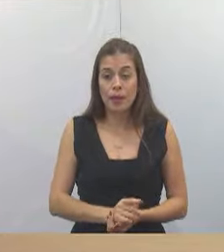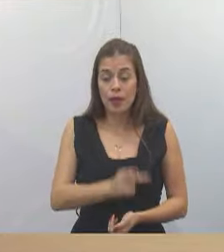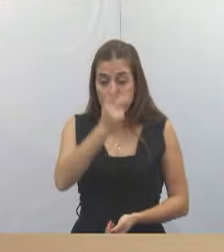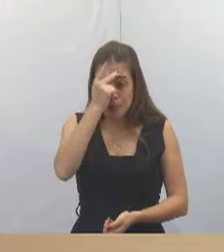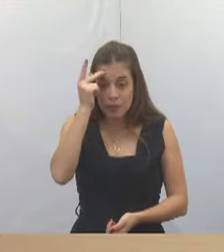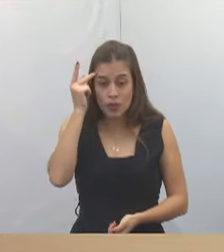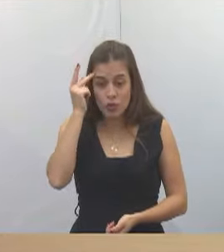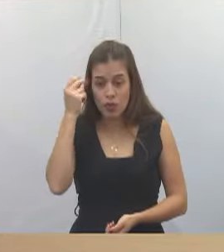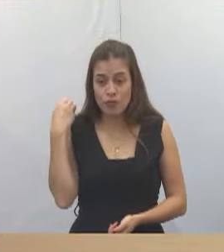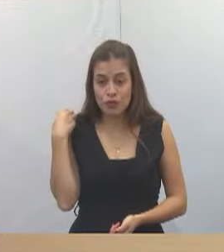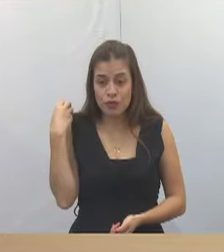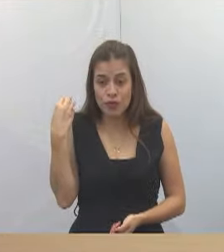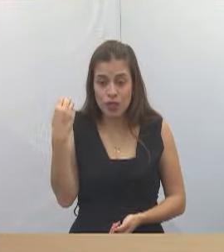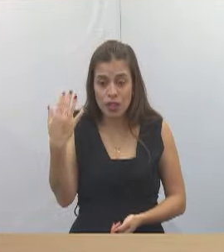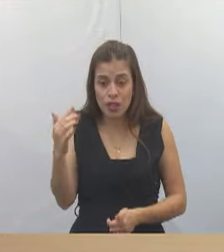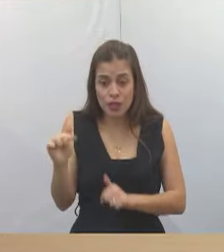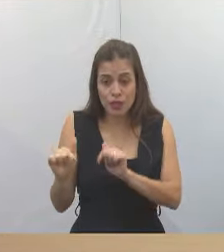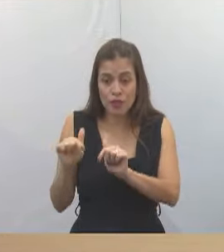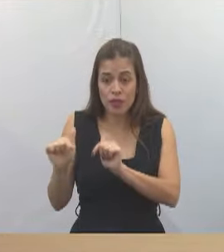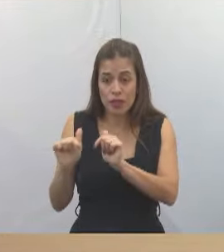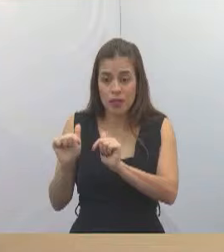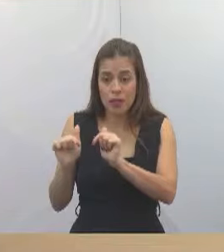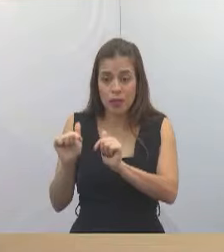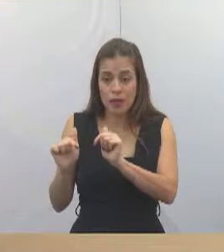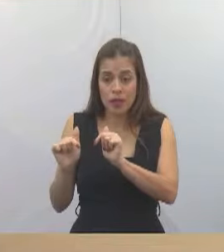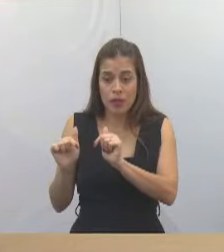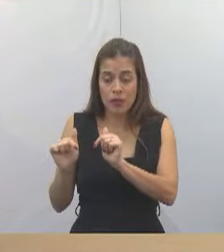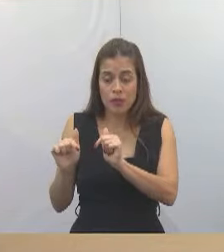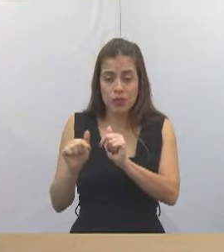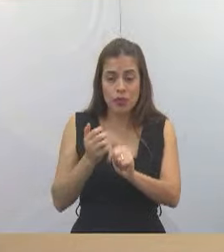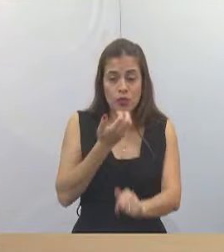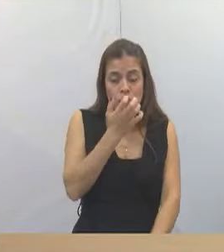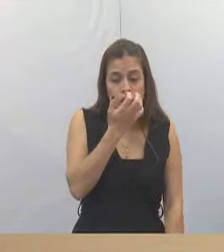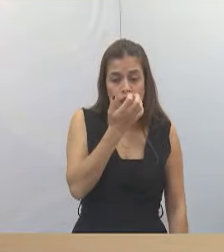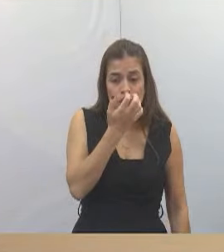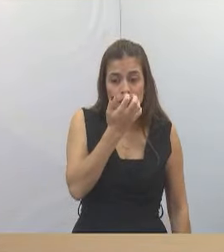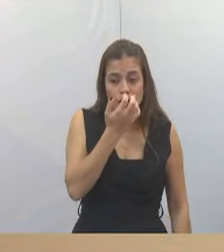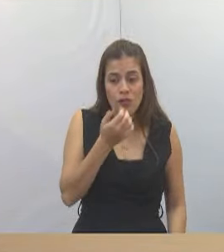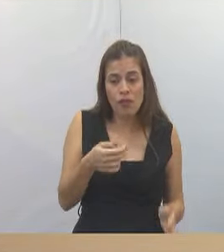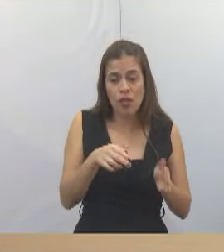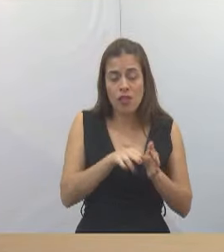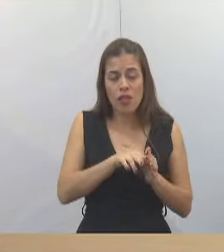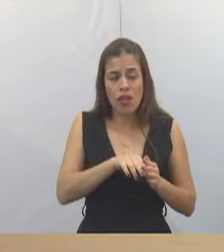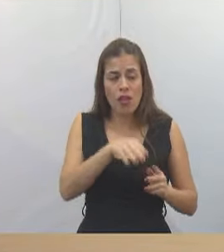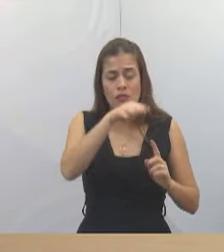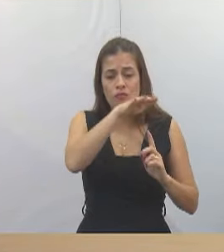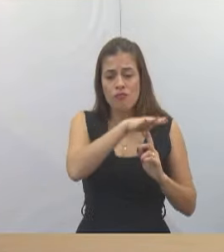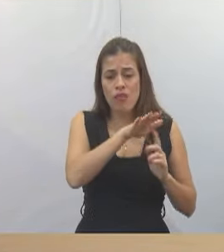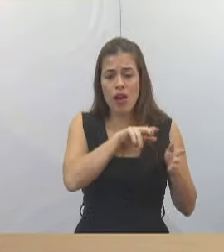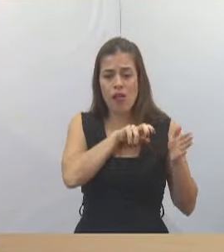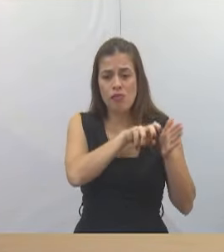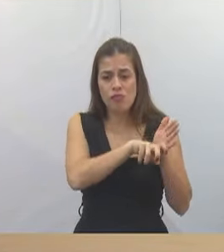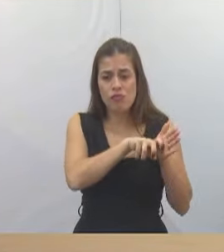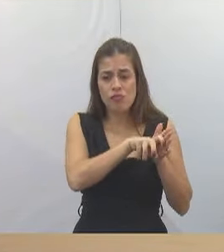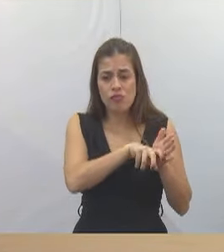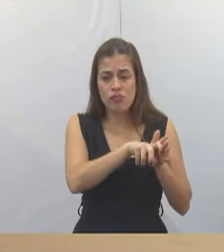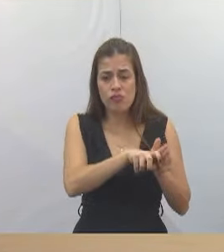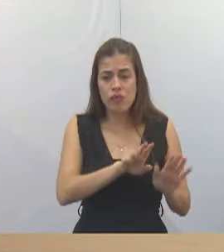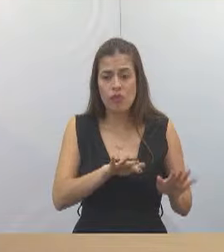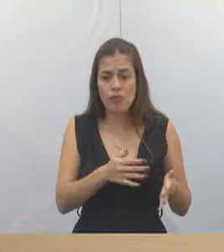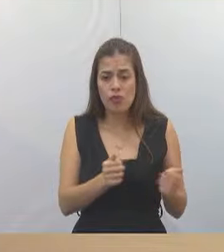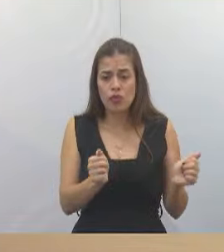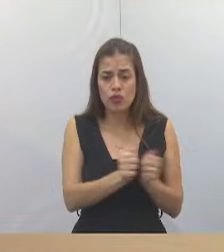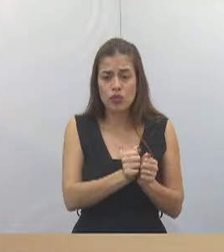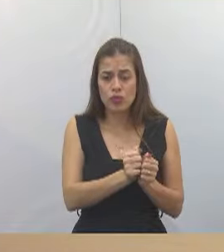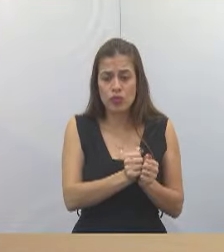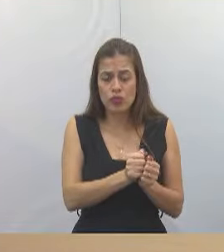trabalho, e o cachorrinho ia até a estação visitar ele, junto com ele. E o dono vai